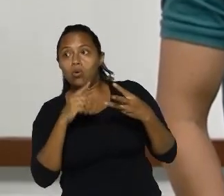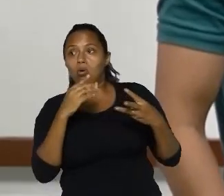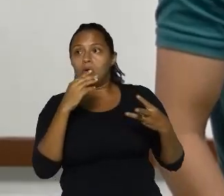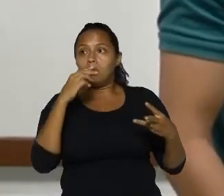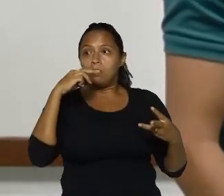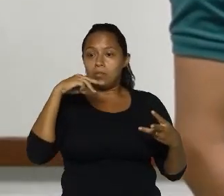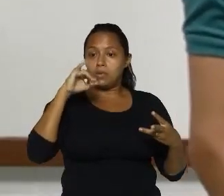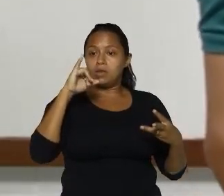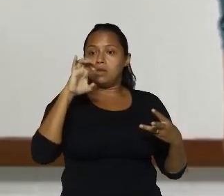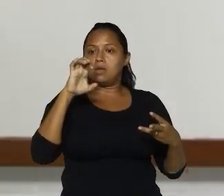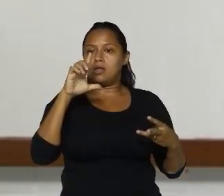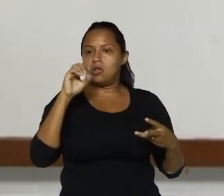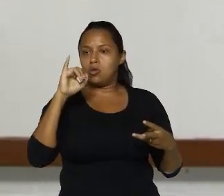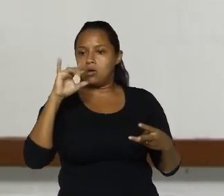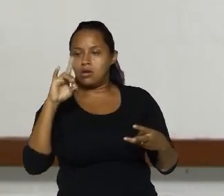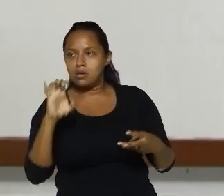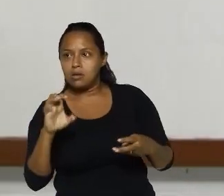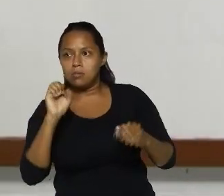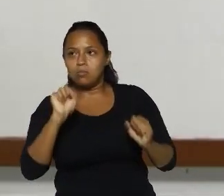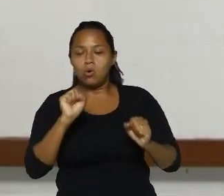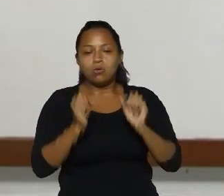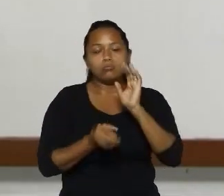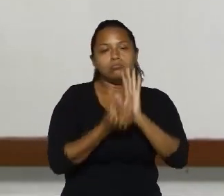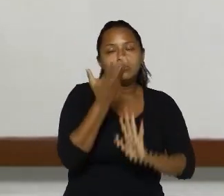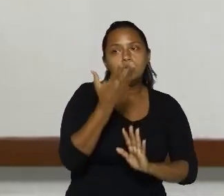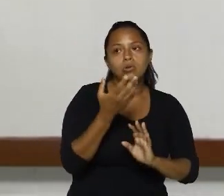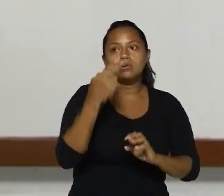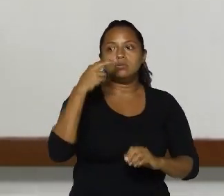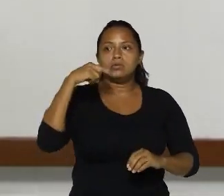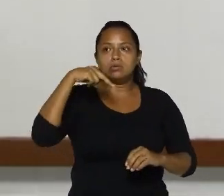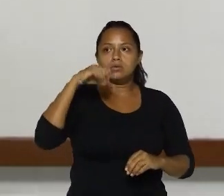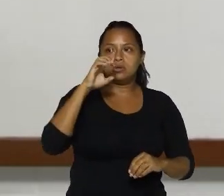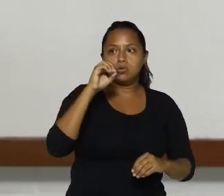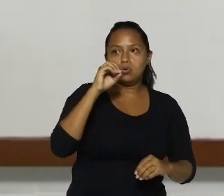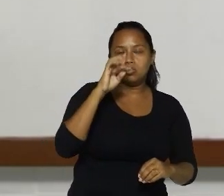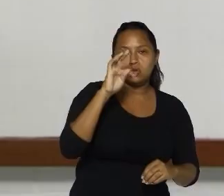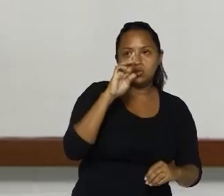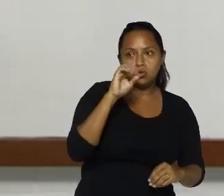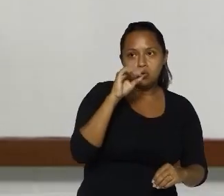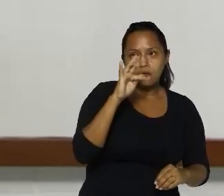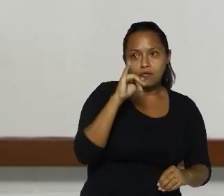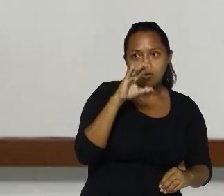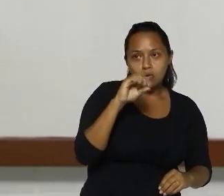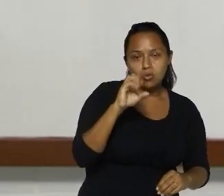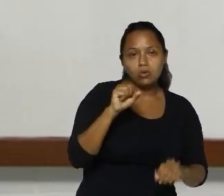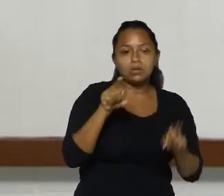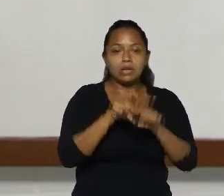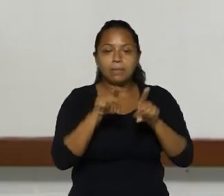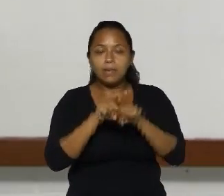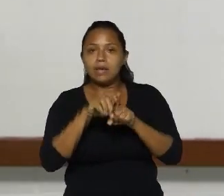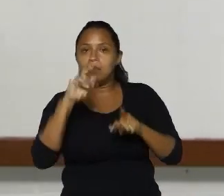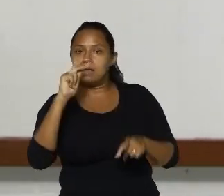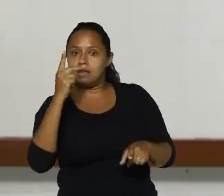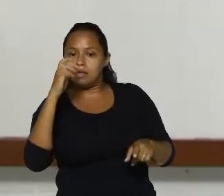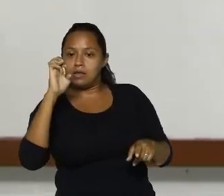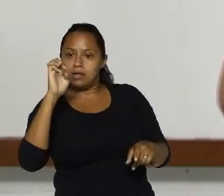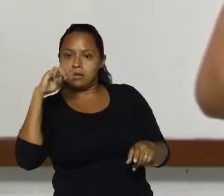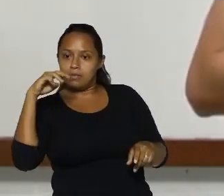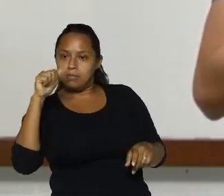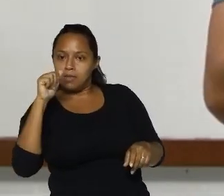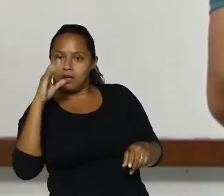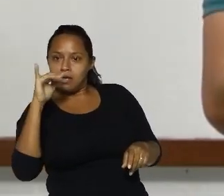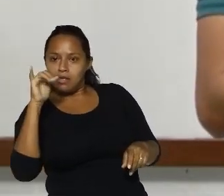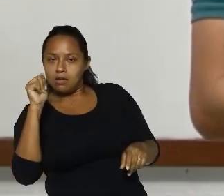célula mieloide, ela pode dar origem aos neutrófilos, ela pode dar origem às hemácias, ou então